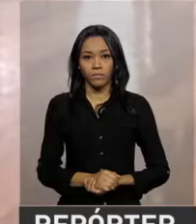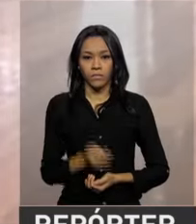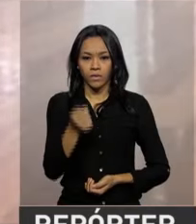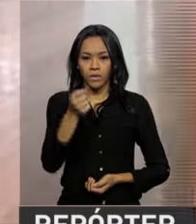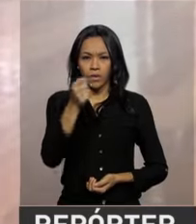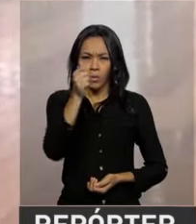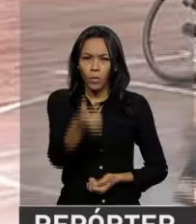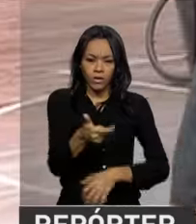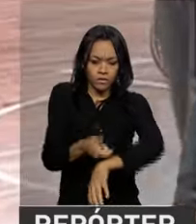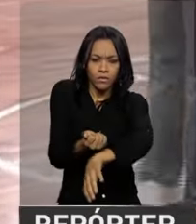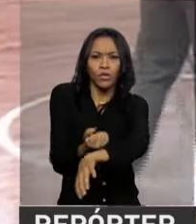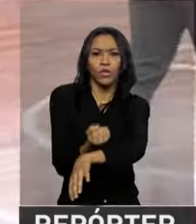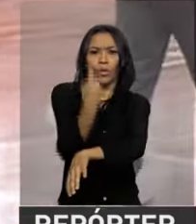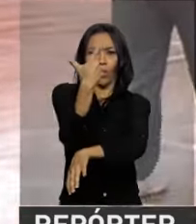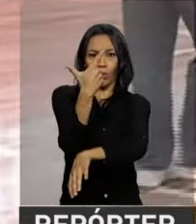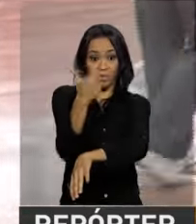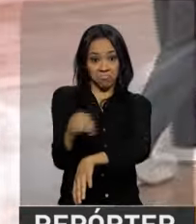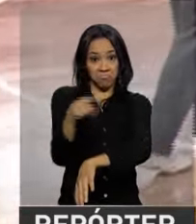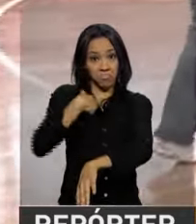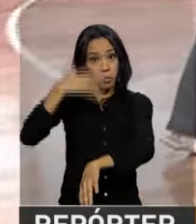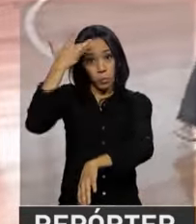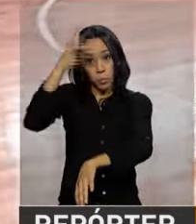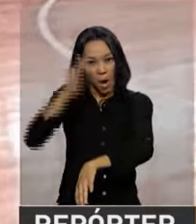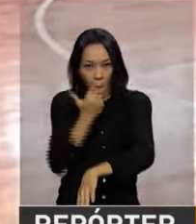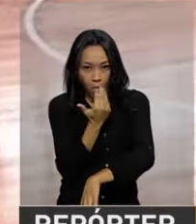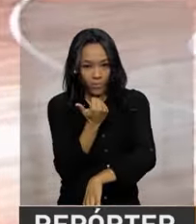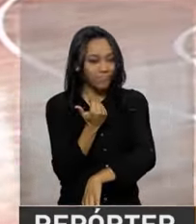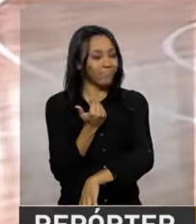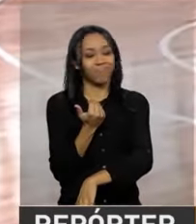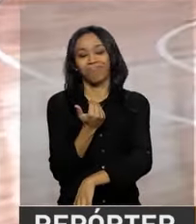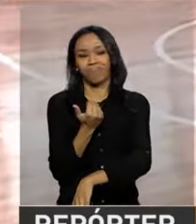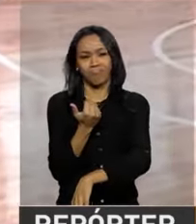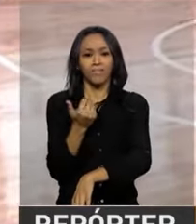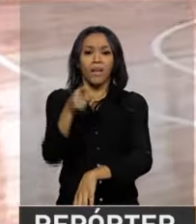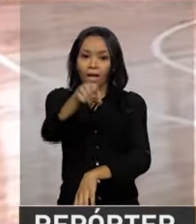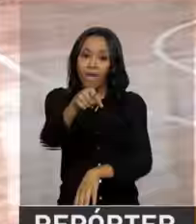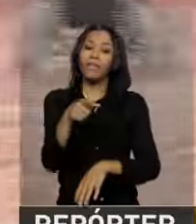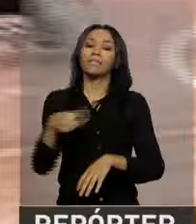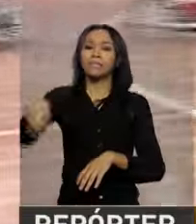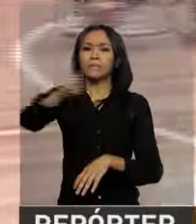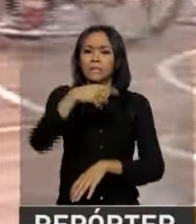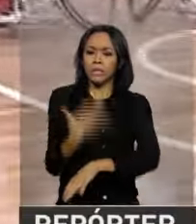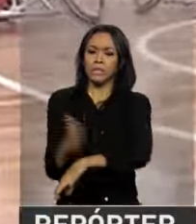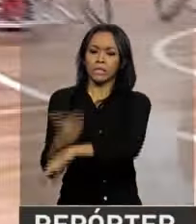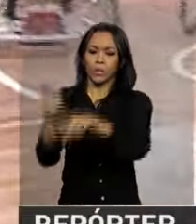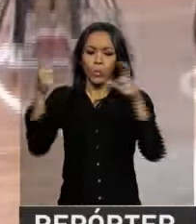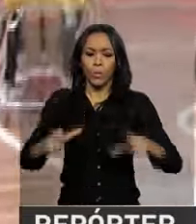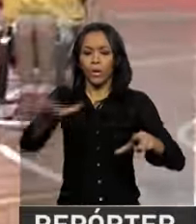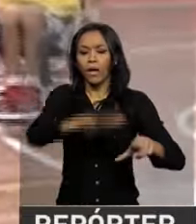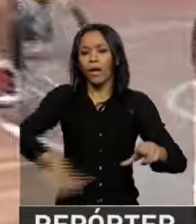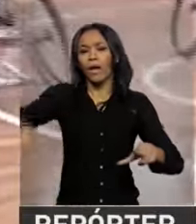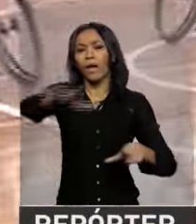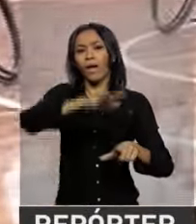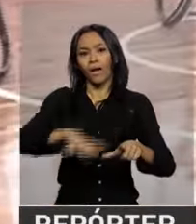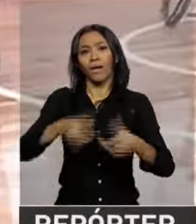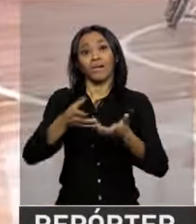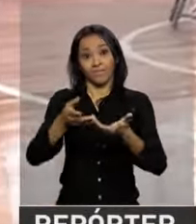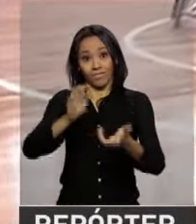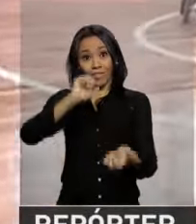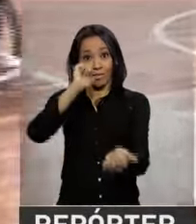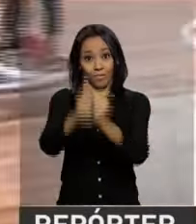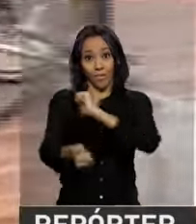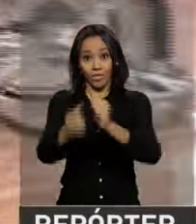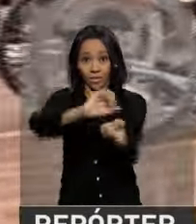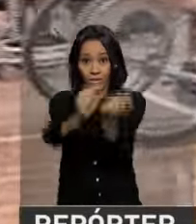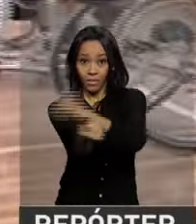Quase meio-dia e esse pessoal não quis saber de almoço. Assim que as atividades no Centro de Treinamento Paralímpico Brasileiro foram